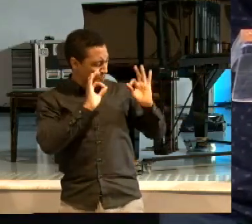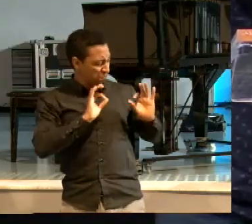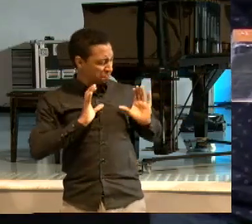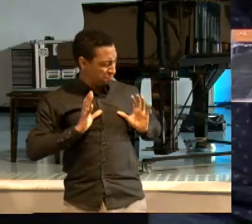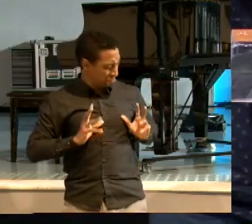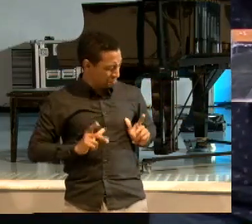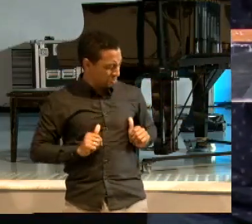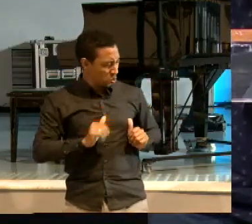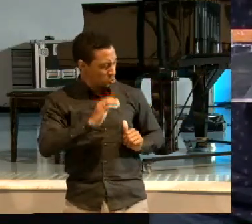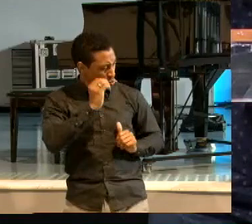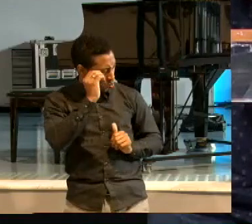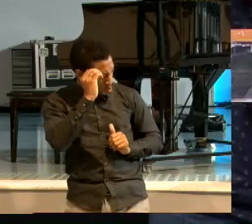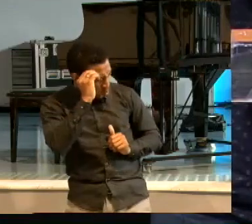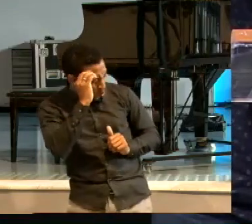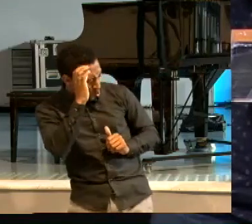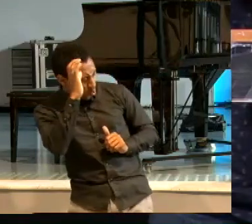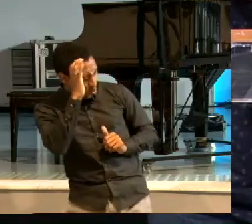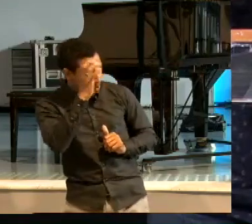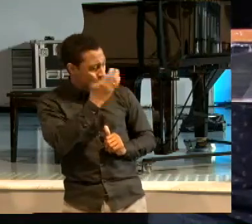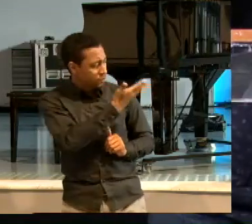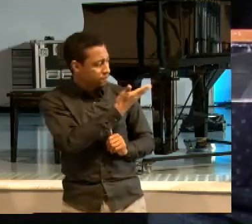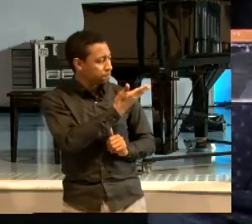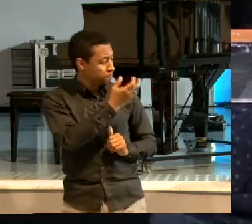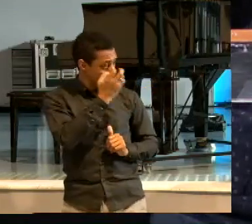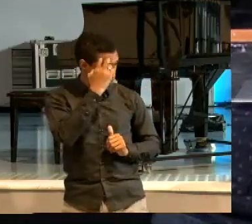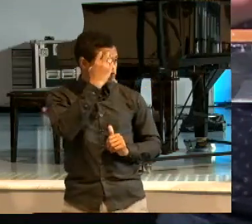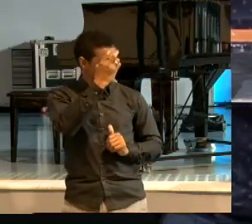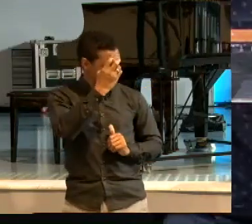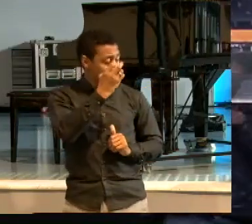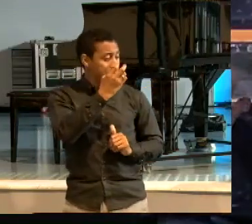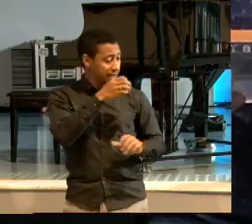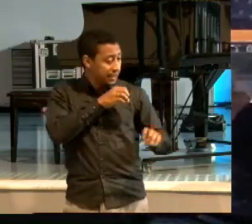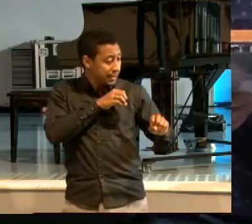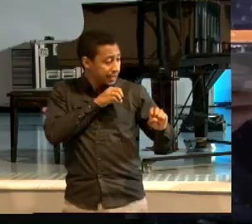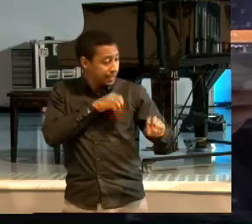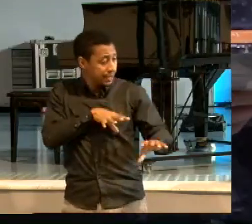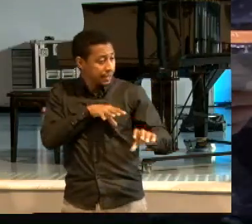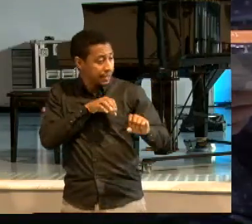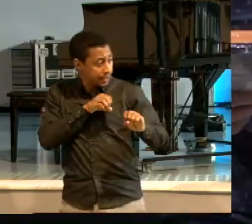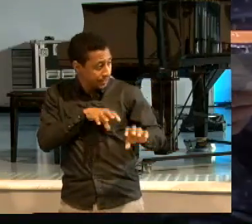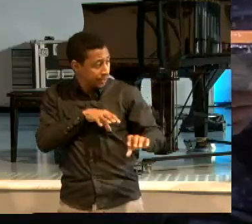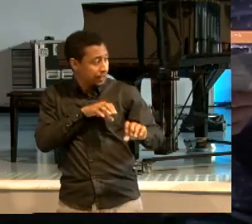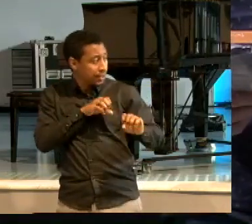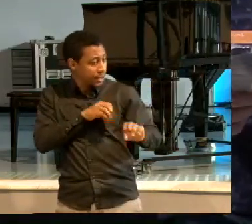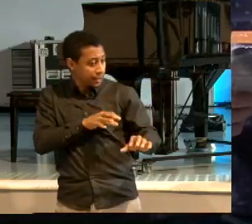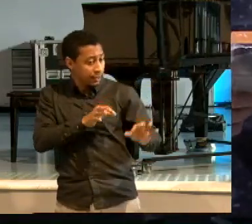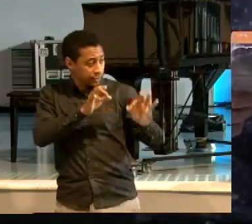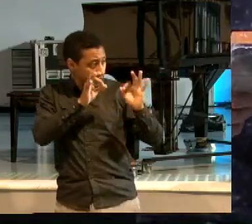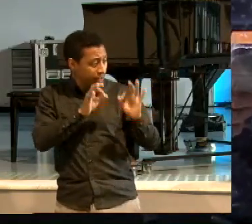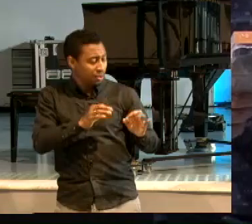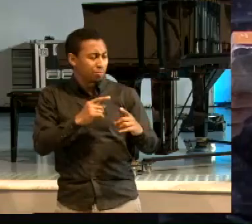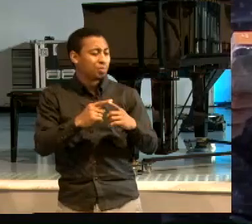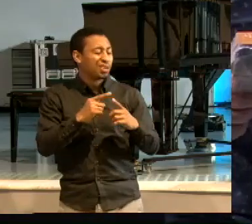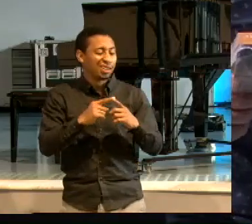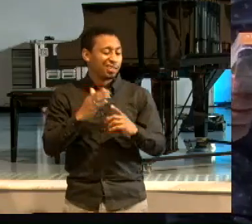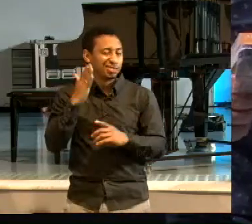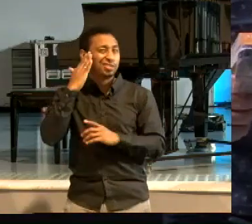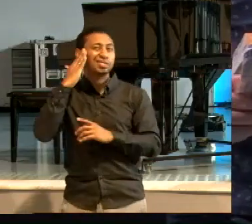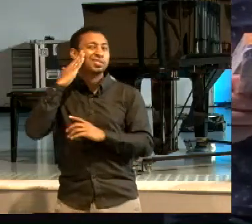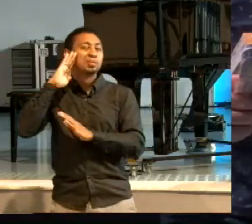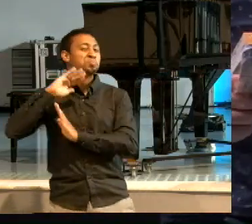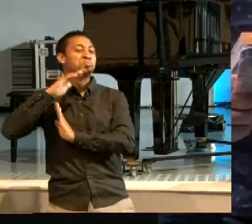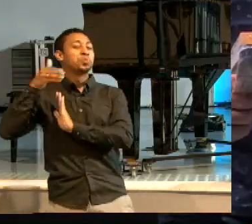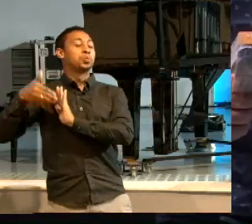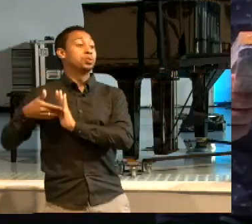pelo conhecimento e pela didática, né? Porque não adianta só saber tudo e não saber ensinar.